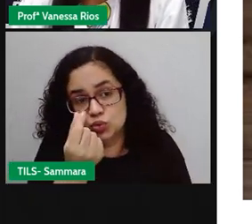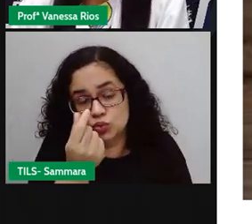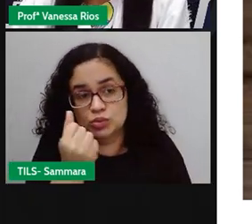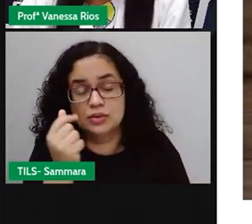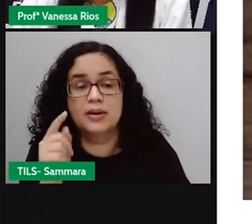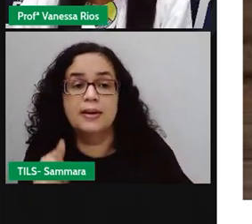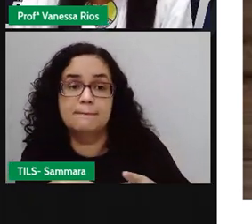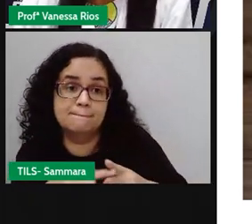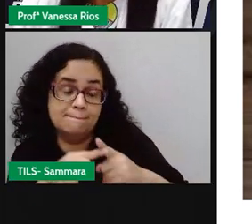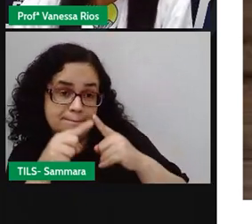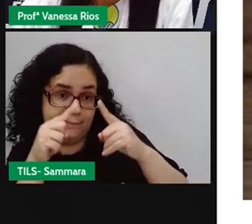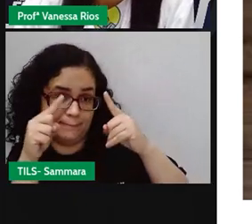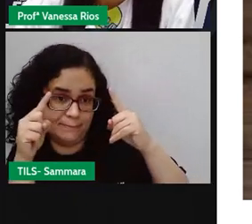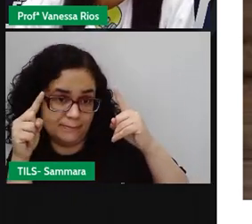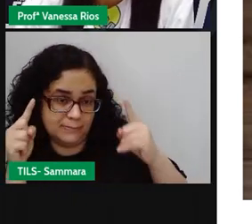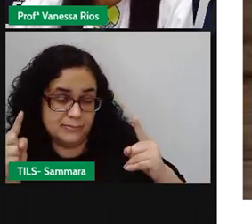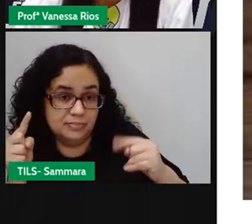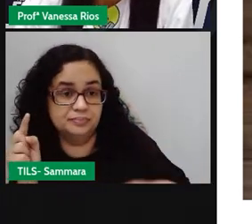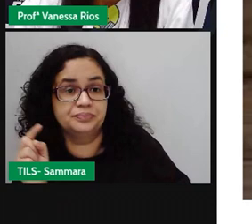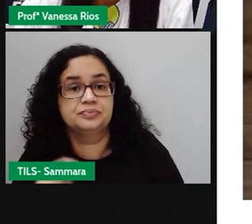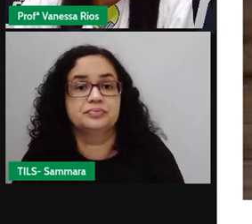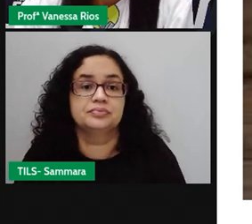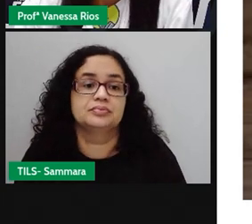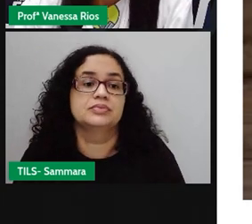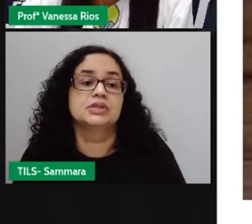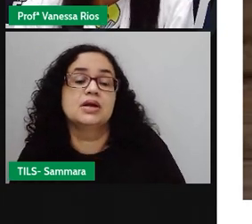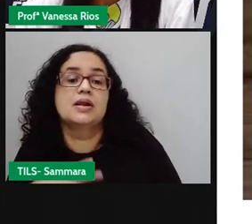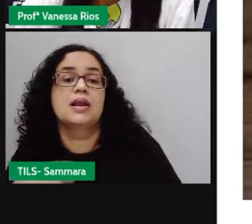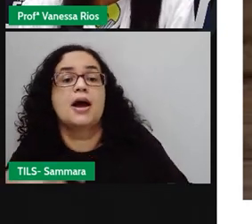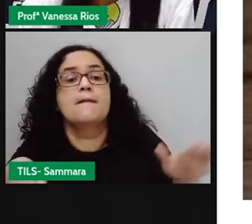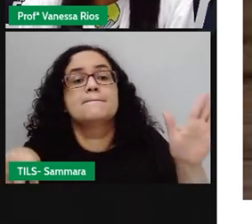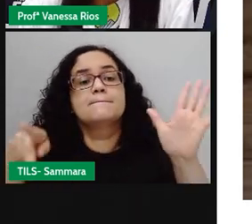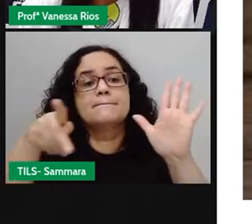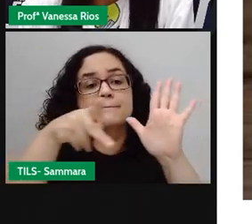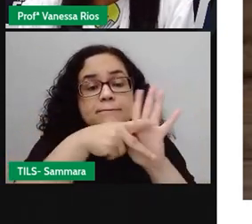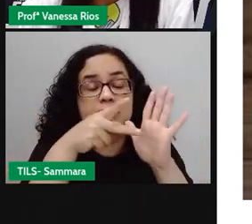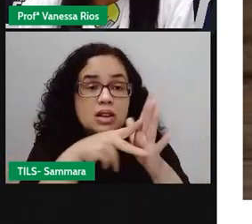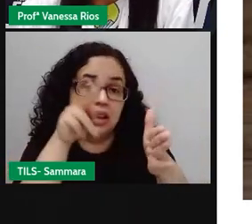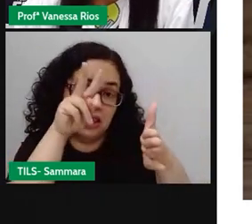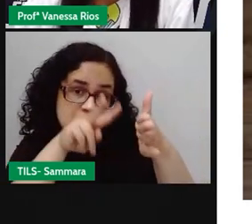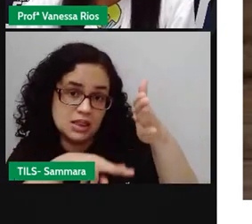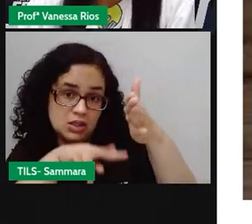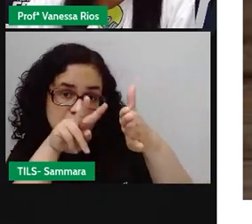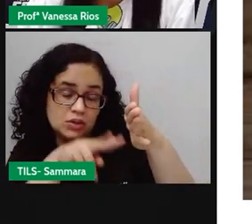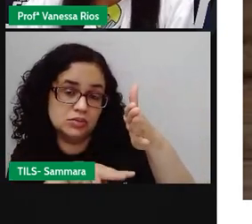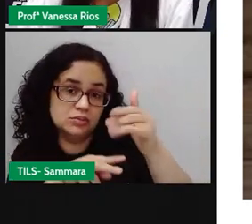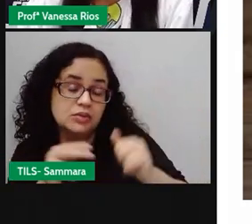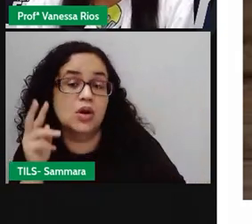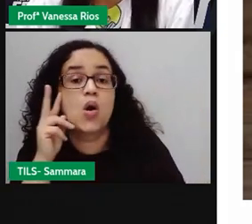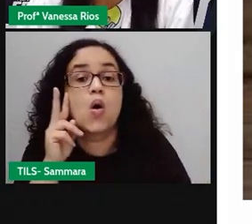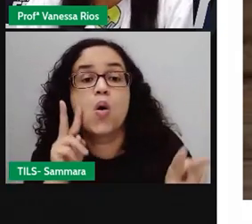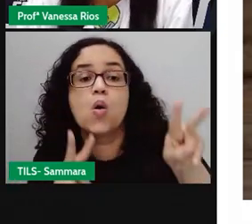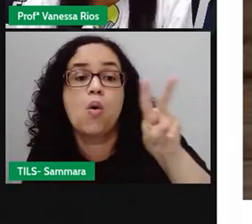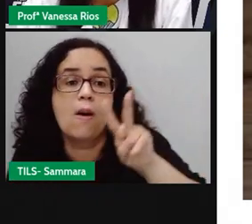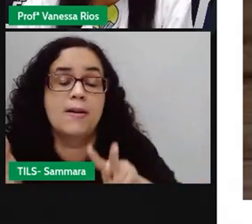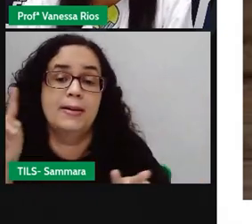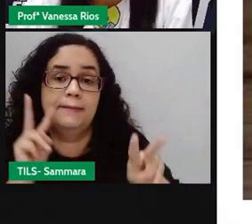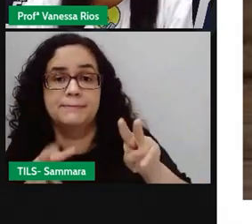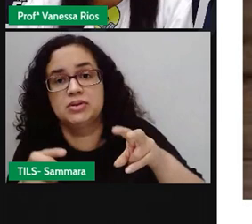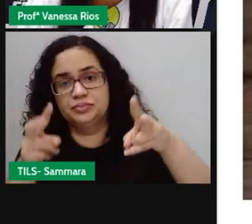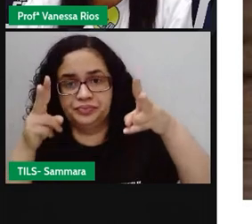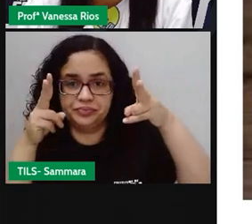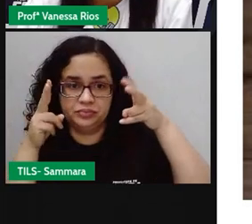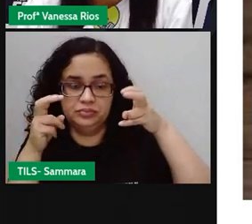por outros tipos de valores. E a Pró trouxe agora aí como leitura do dia a observação dessa